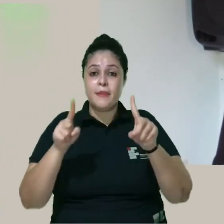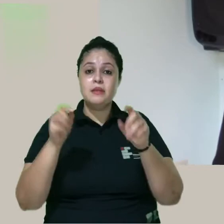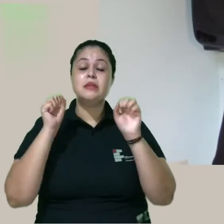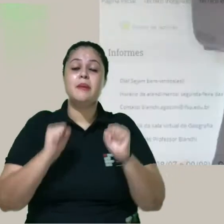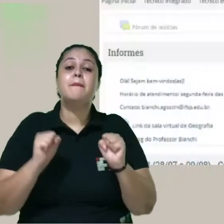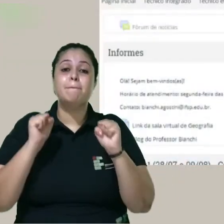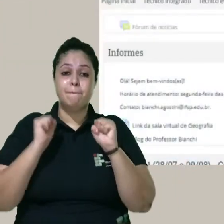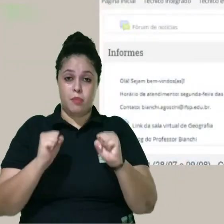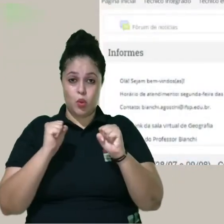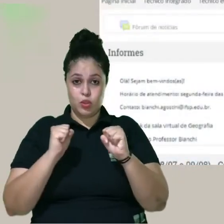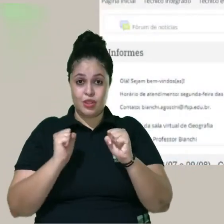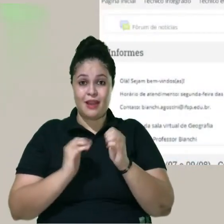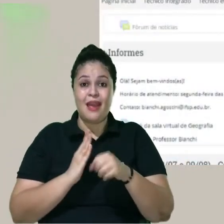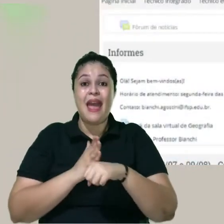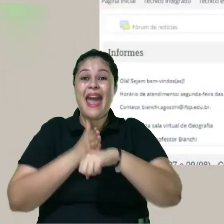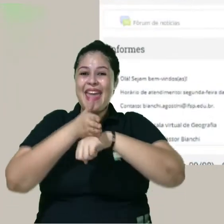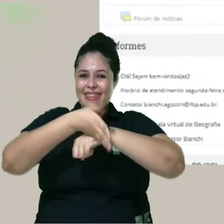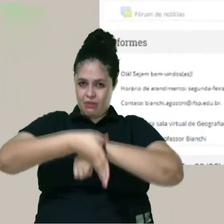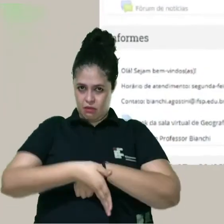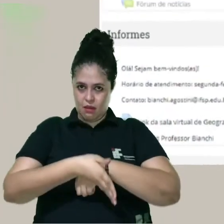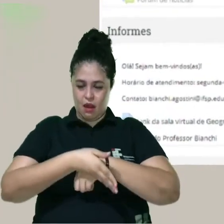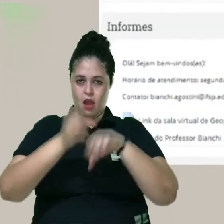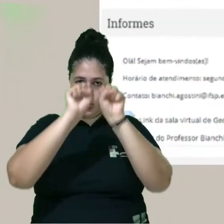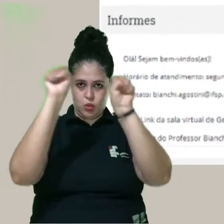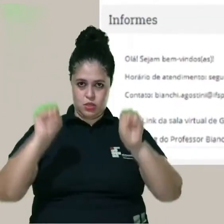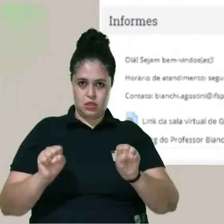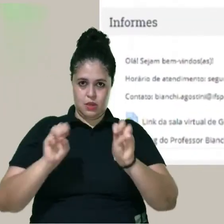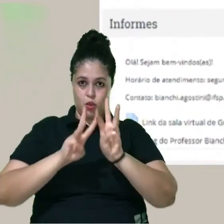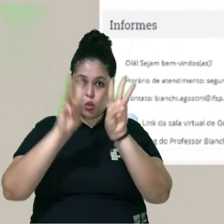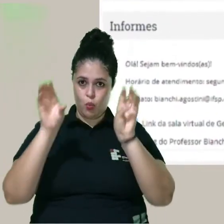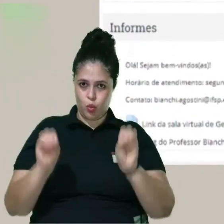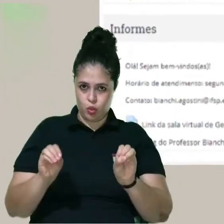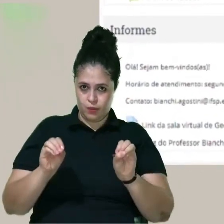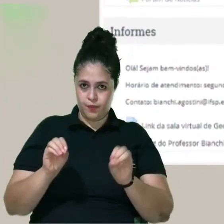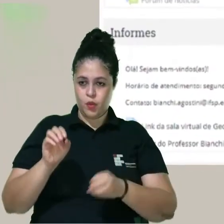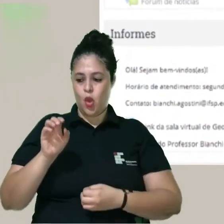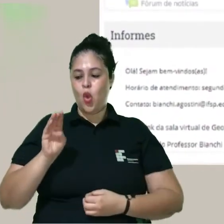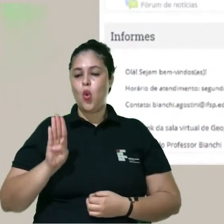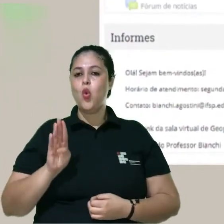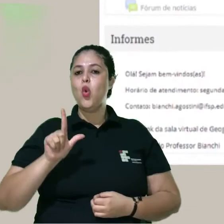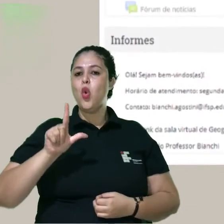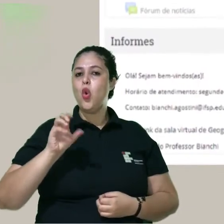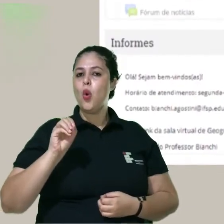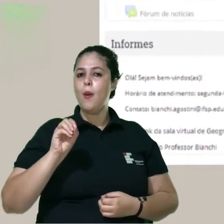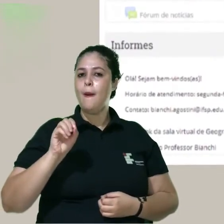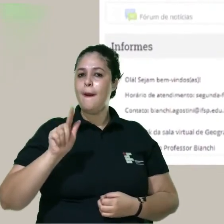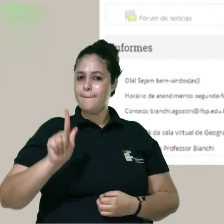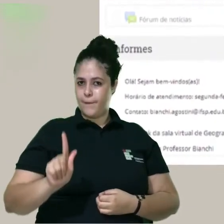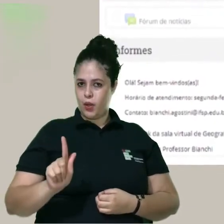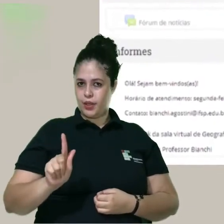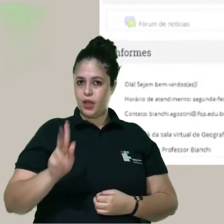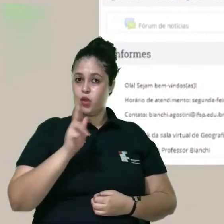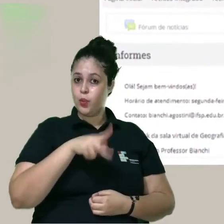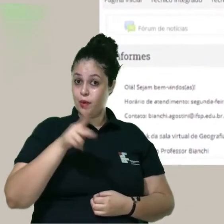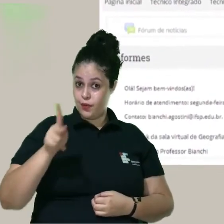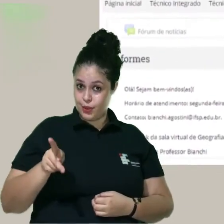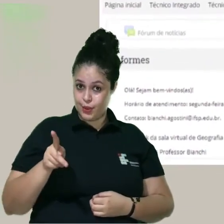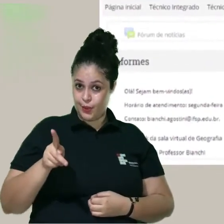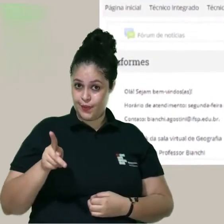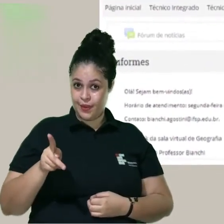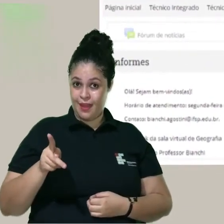disso, vocês podem acessar pelo Moodle o blog do professor Bianchi, que é o canal onde as